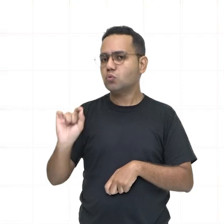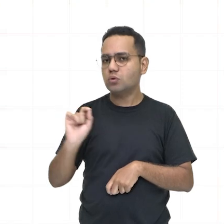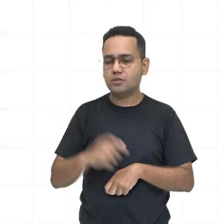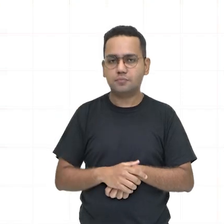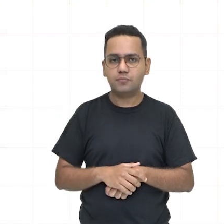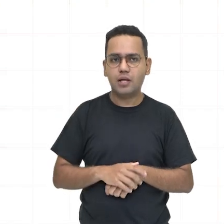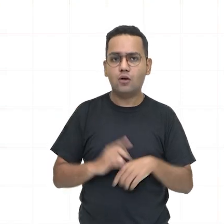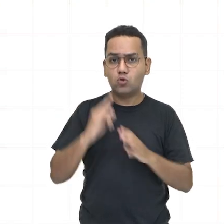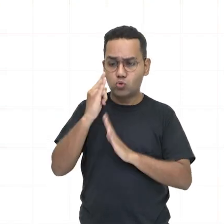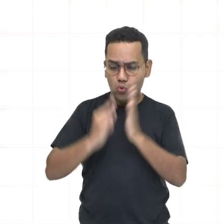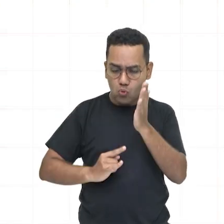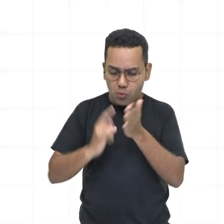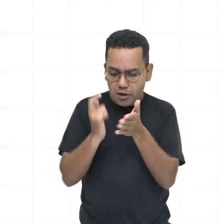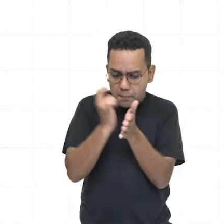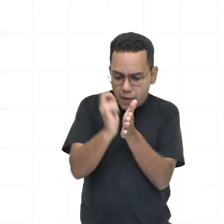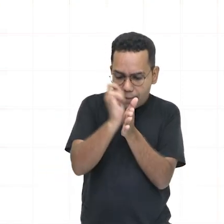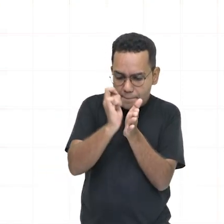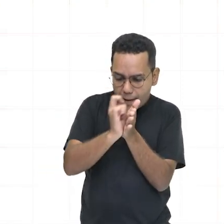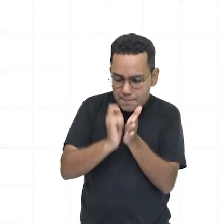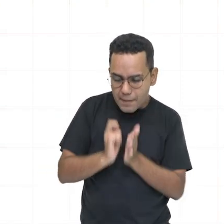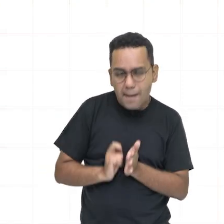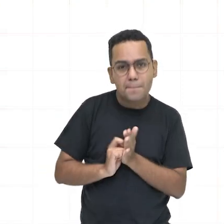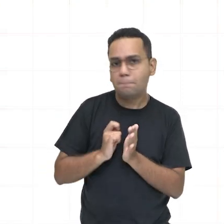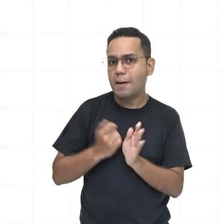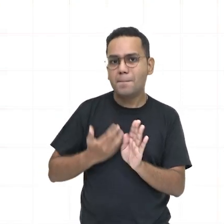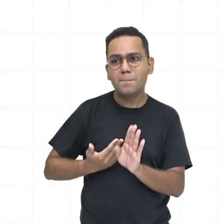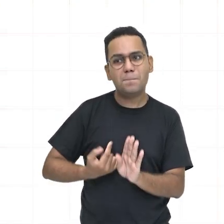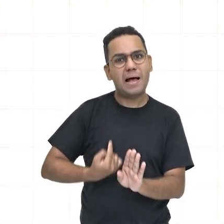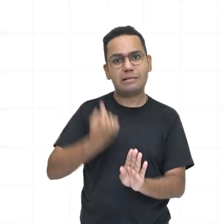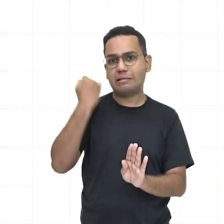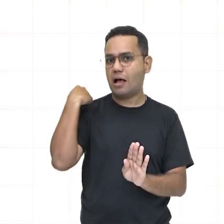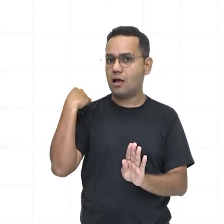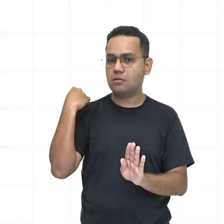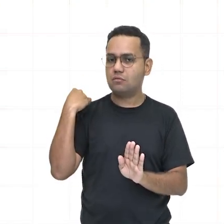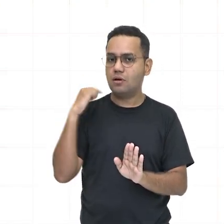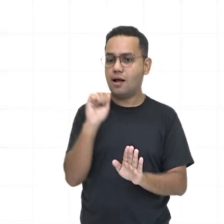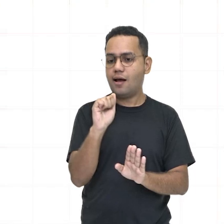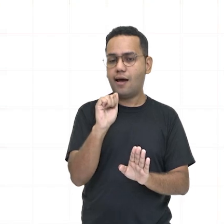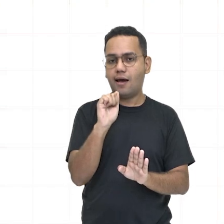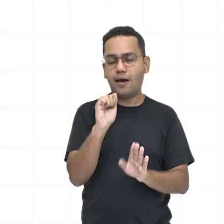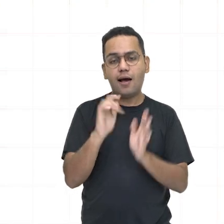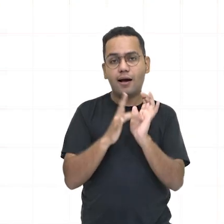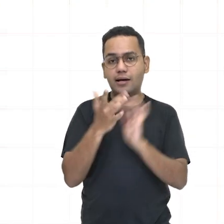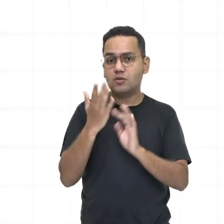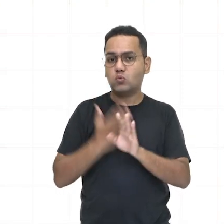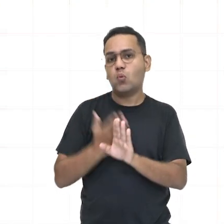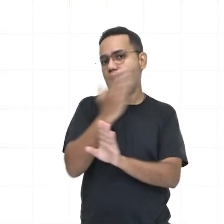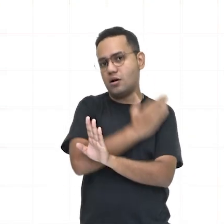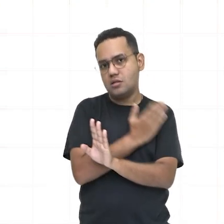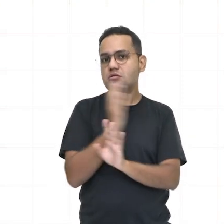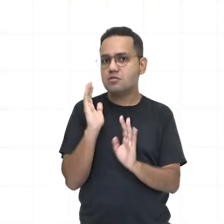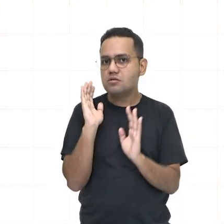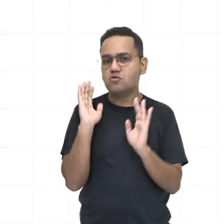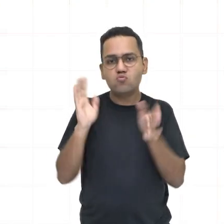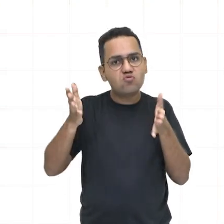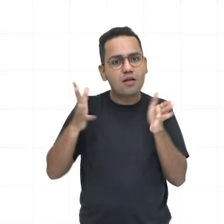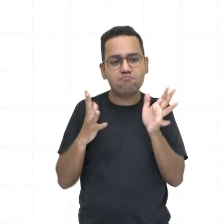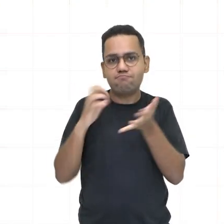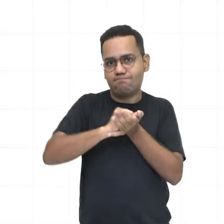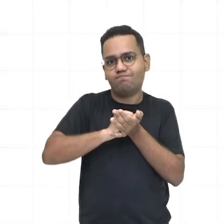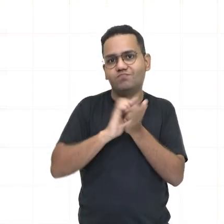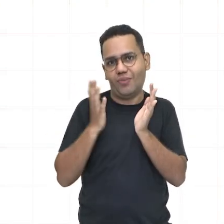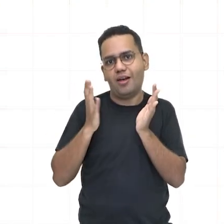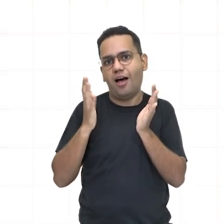que têm lá vários séculos antes de Cristo, por exemplo. Então isso denota uma história antiga. E se a gente está falando